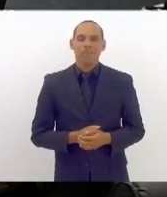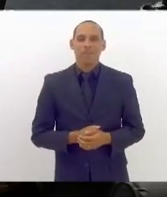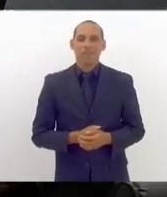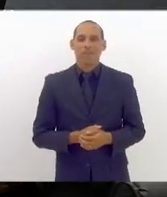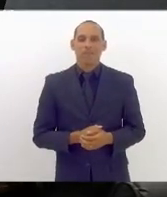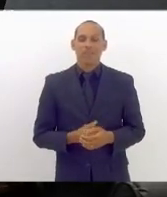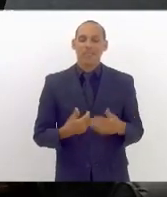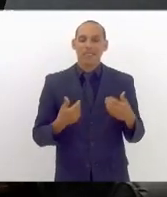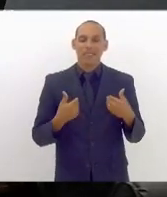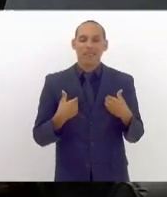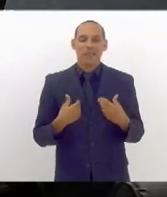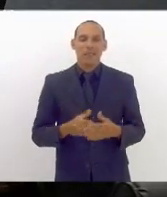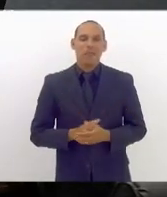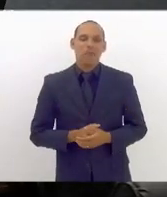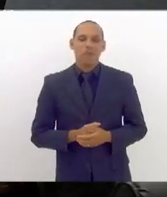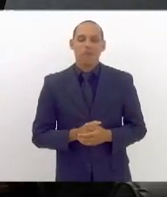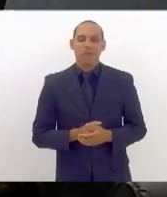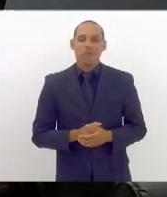eu